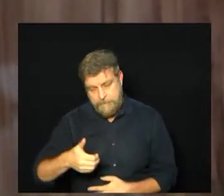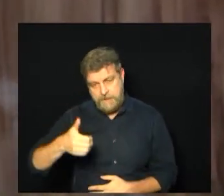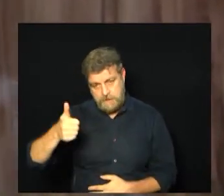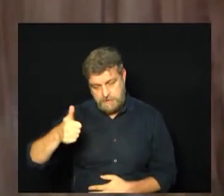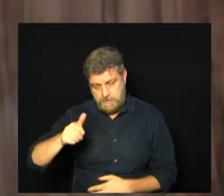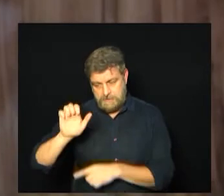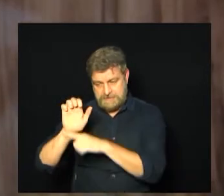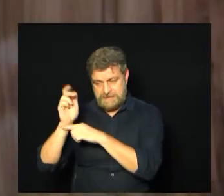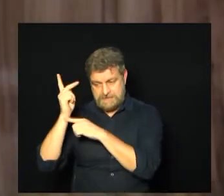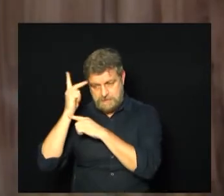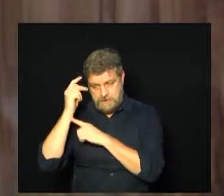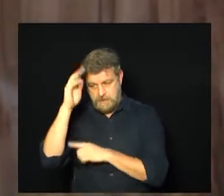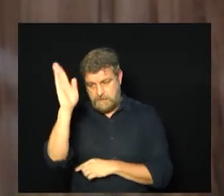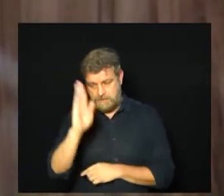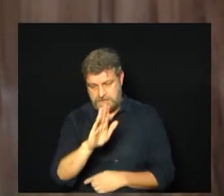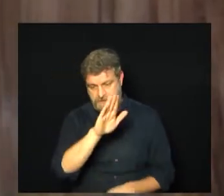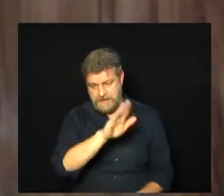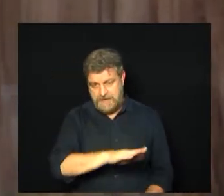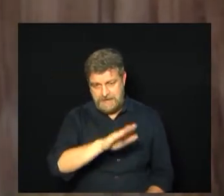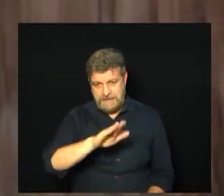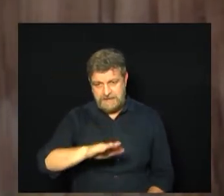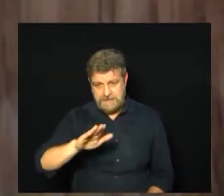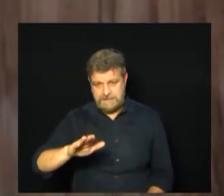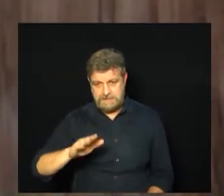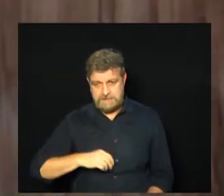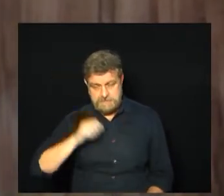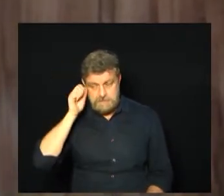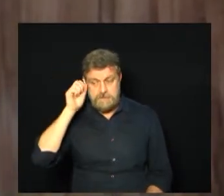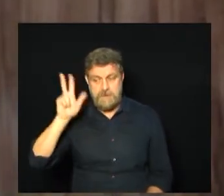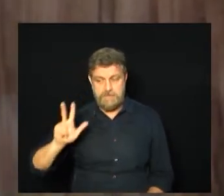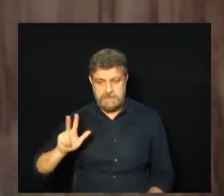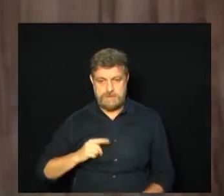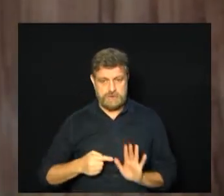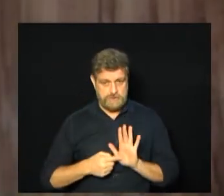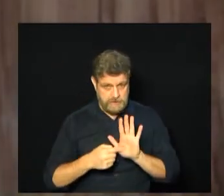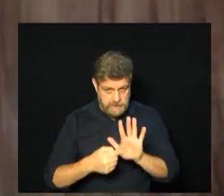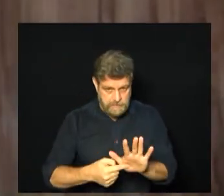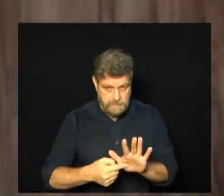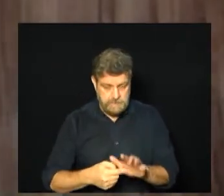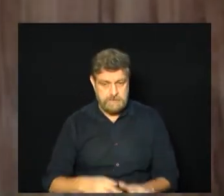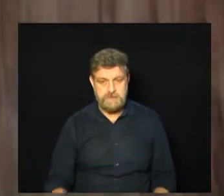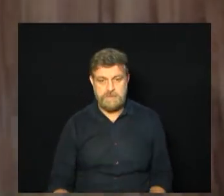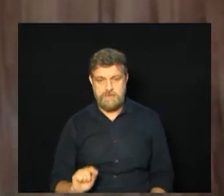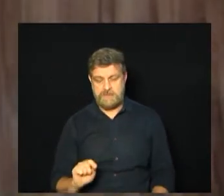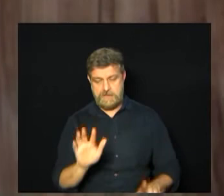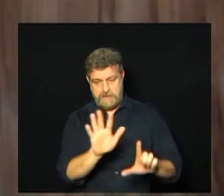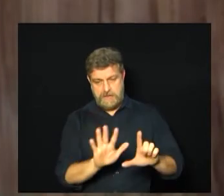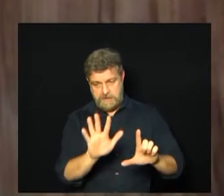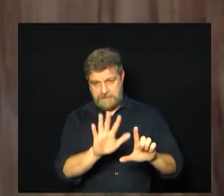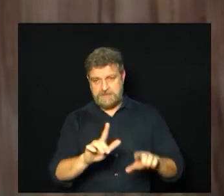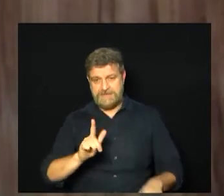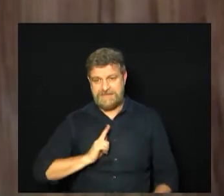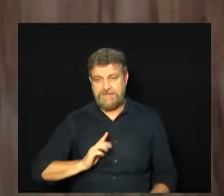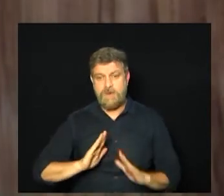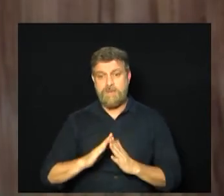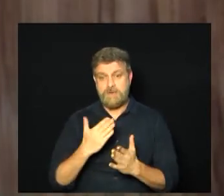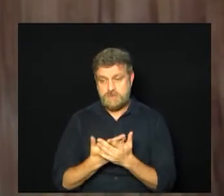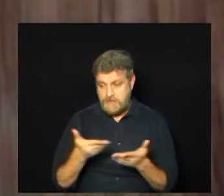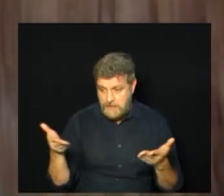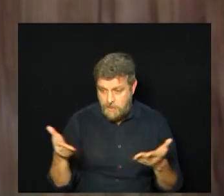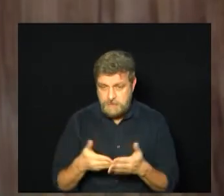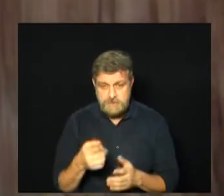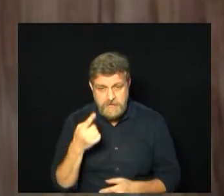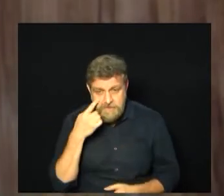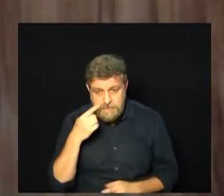no Brasil, as crianças já estando até mais espertas. A gente mostrou algumas imagens ao longo dessa entrevista. Nós estivemos numa escola hoje, vimos